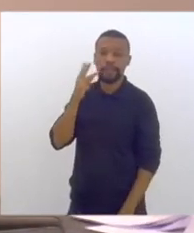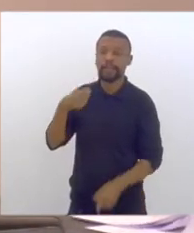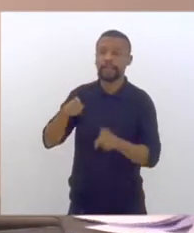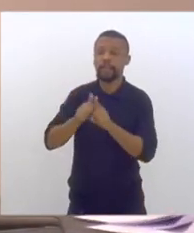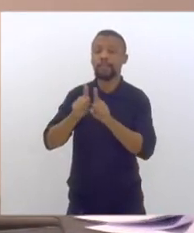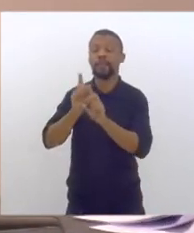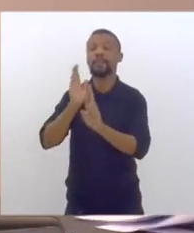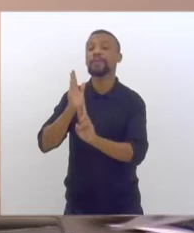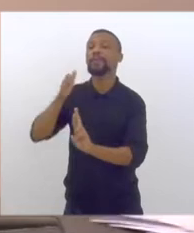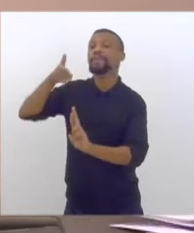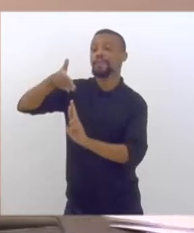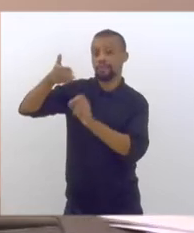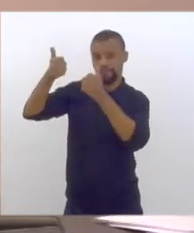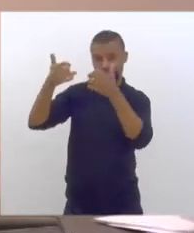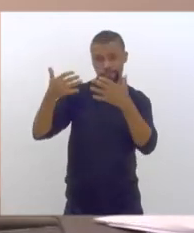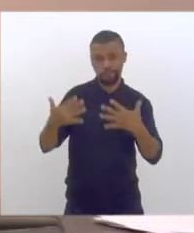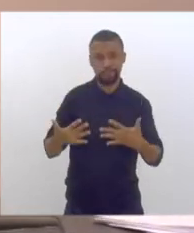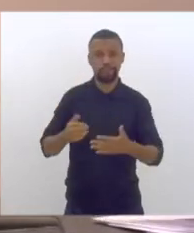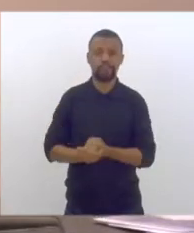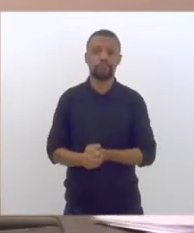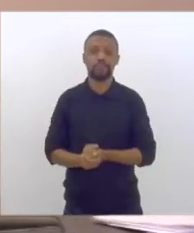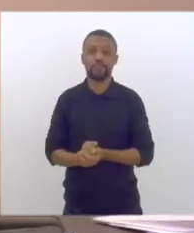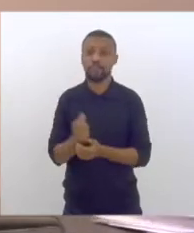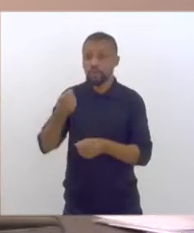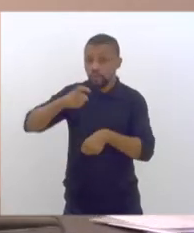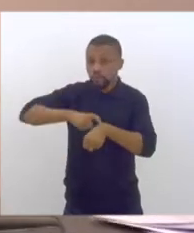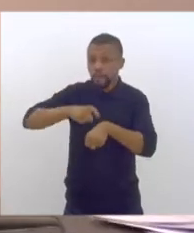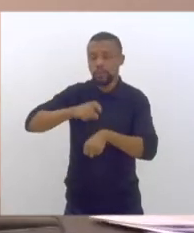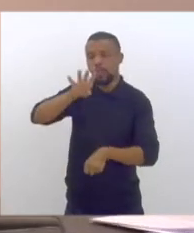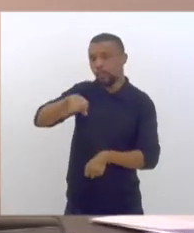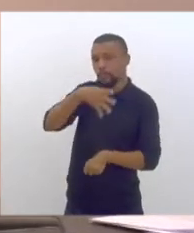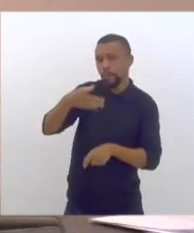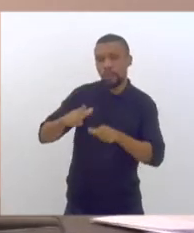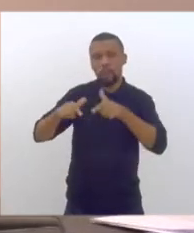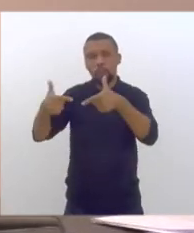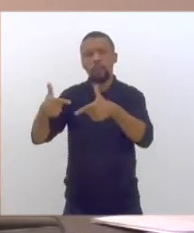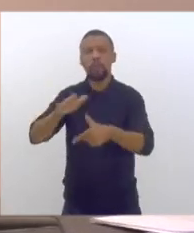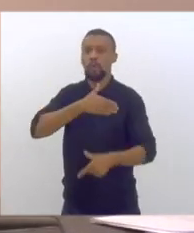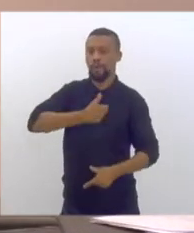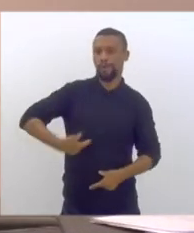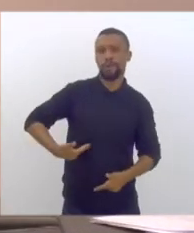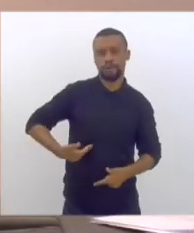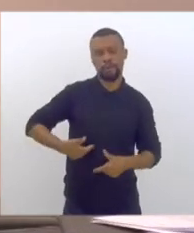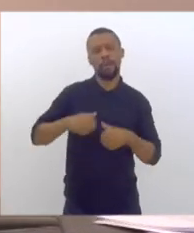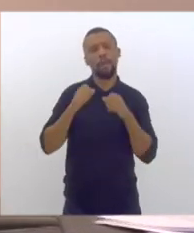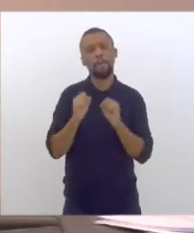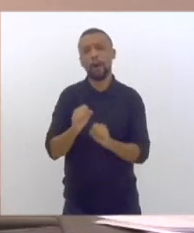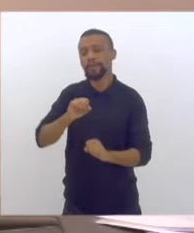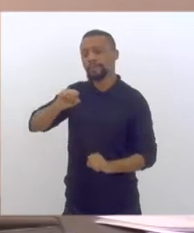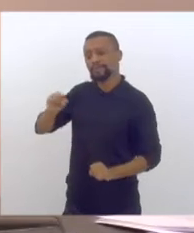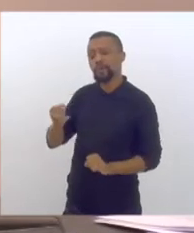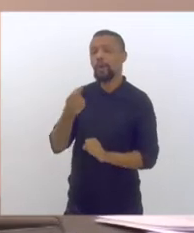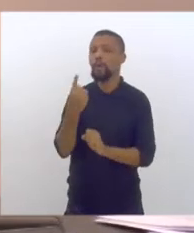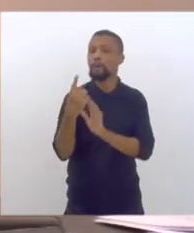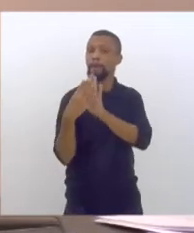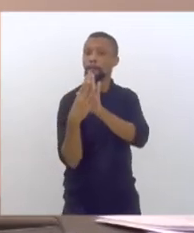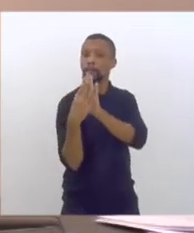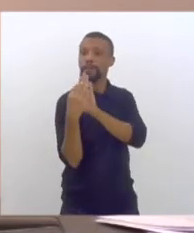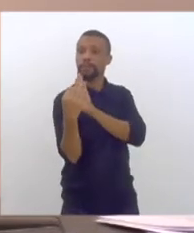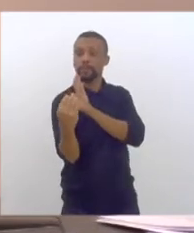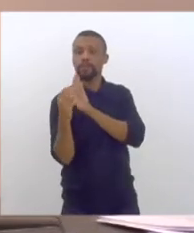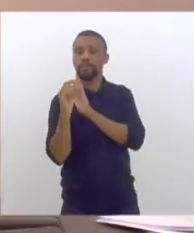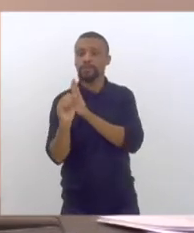se refere dizendo que a duração durante a execução do programa O Poder Executivo poderosos usar o modelo de